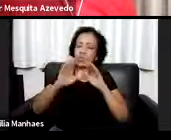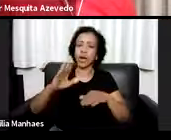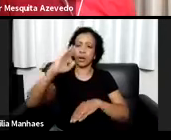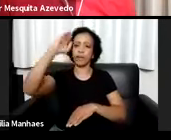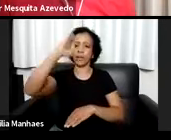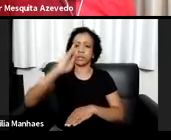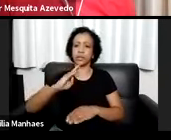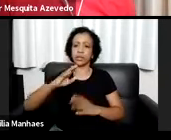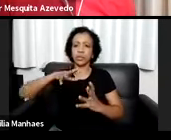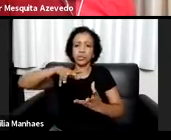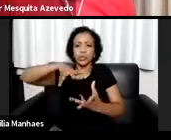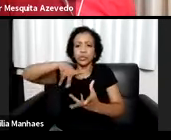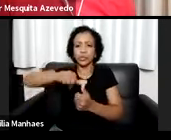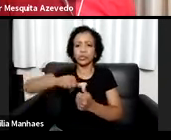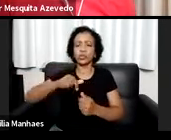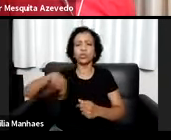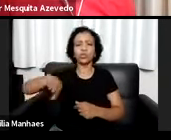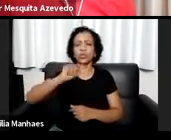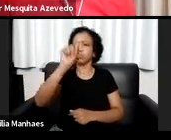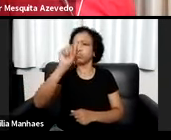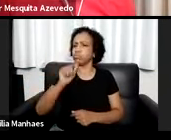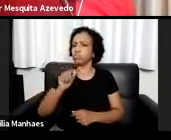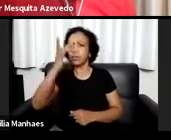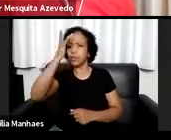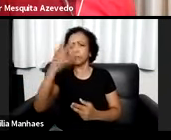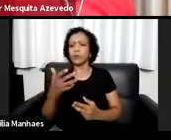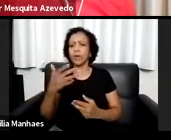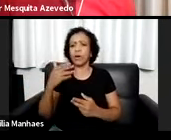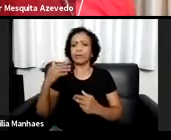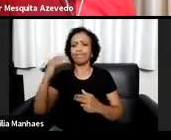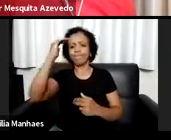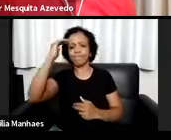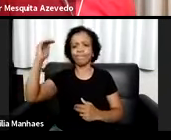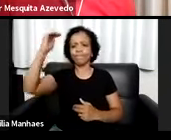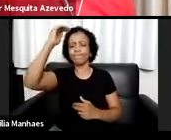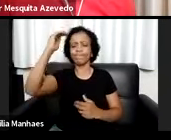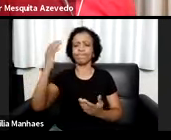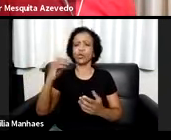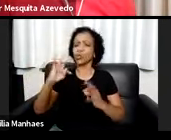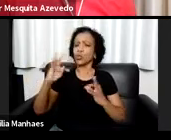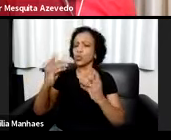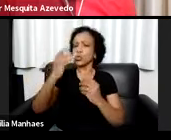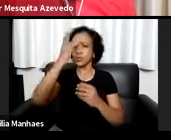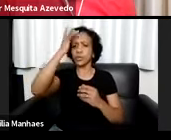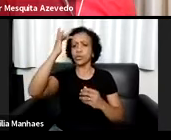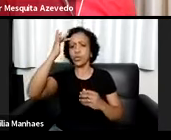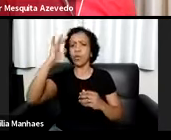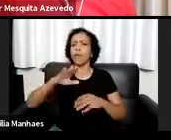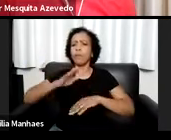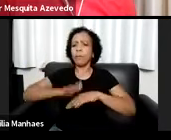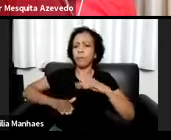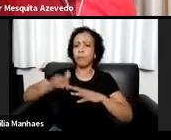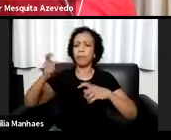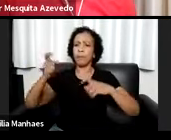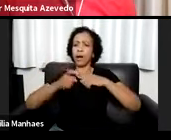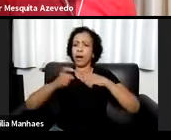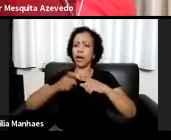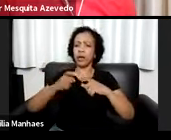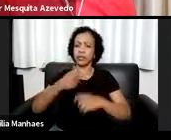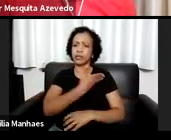mundo, de todas as autoridades governamentais, das autoridades científicas e médicas, da população,